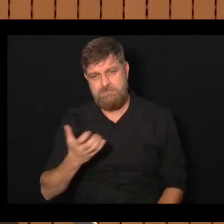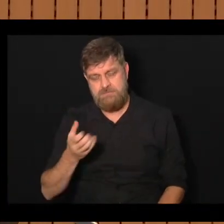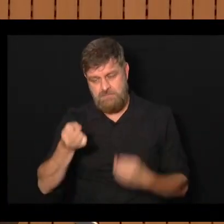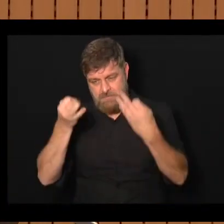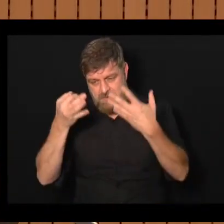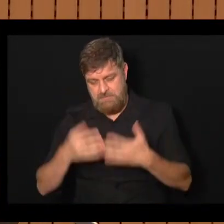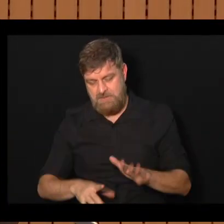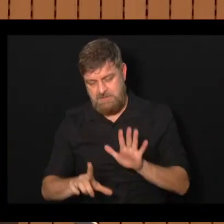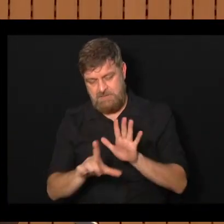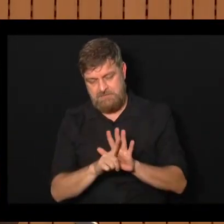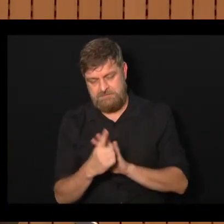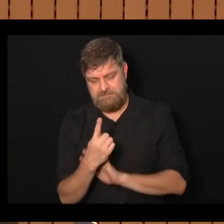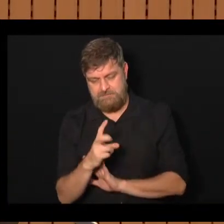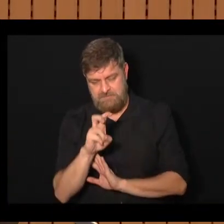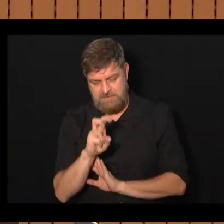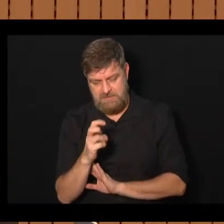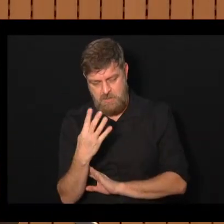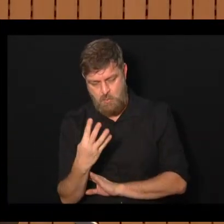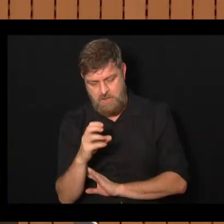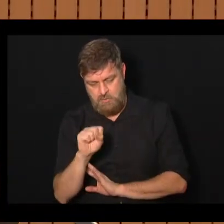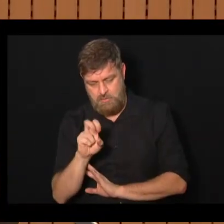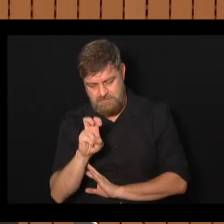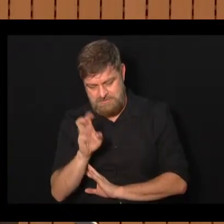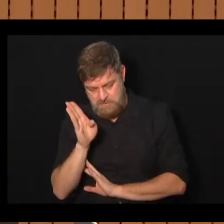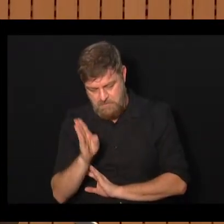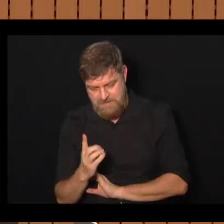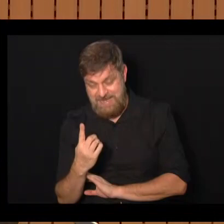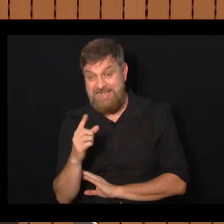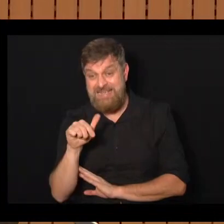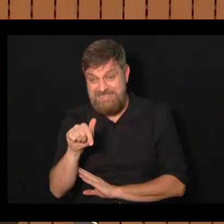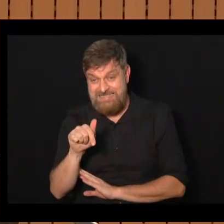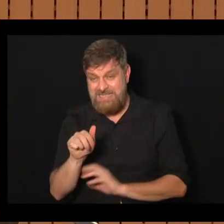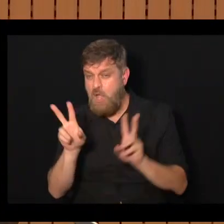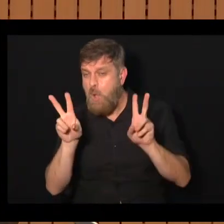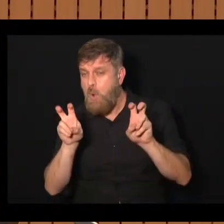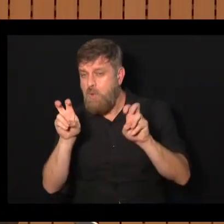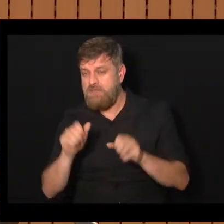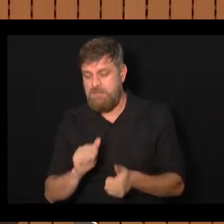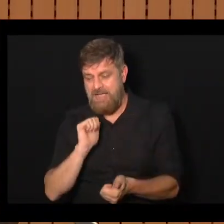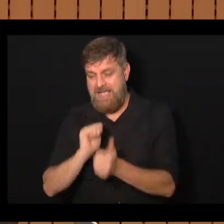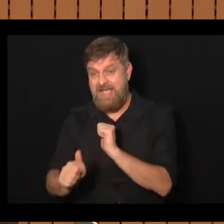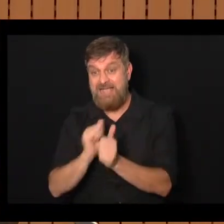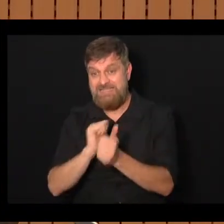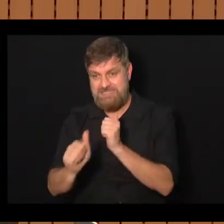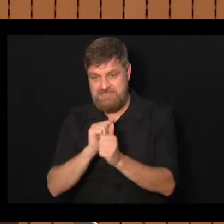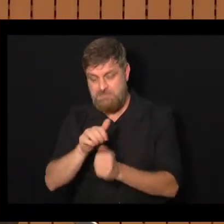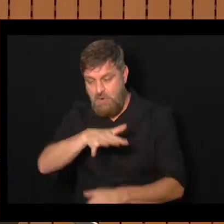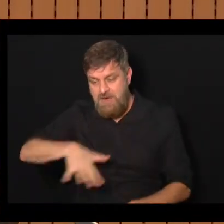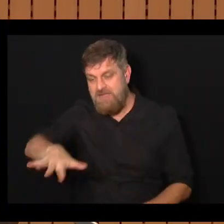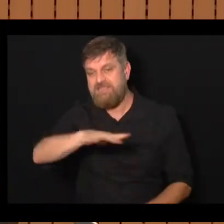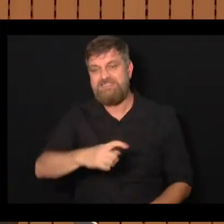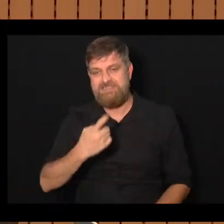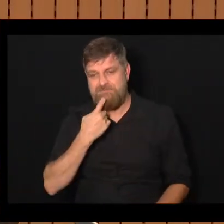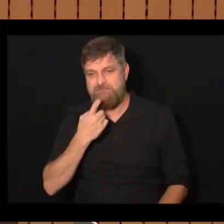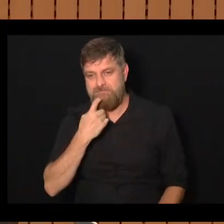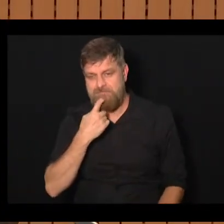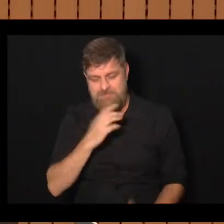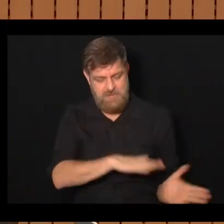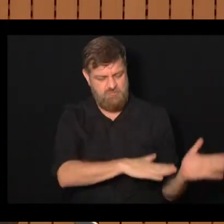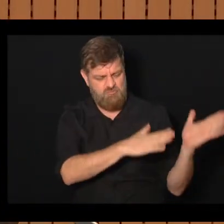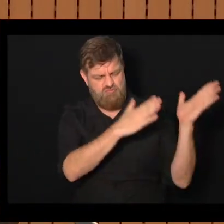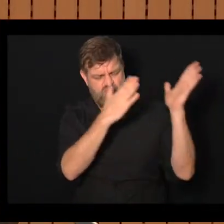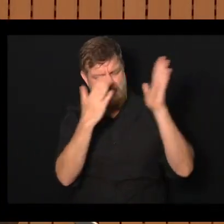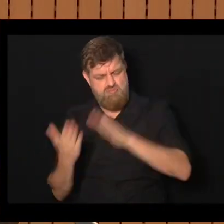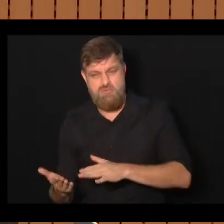Lei 15.485 de 2017, que trata da virada esportiva no âmbito do município do nosso